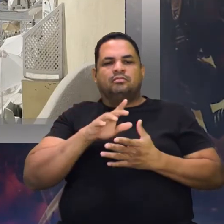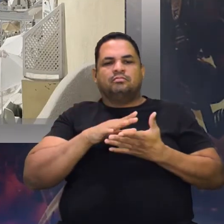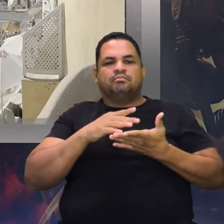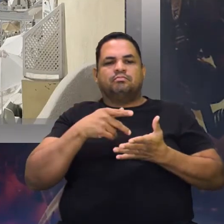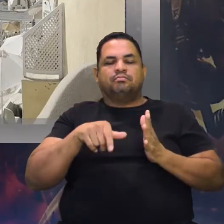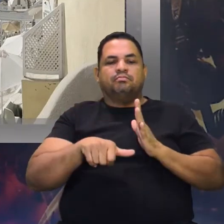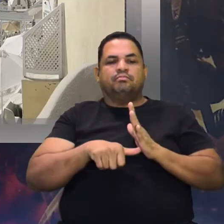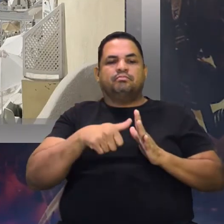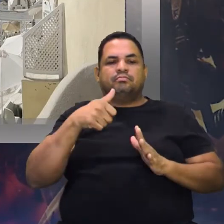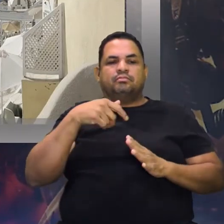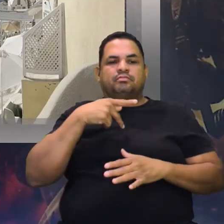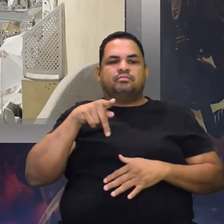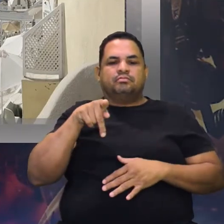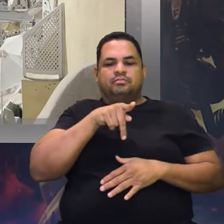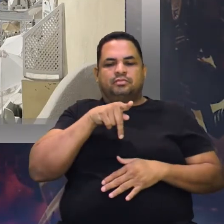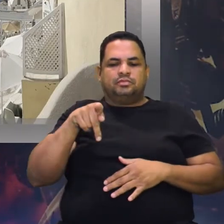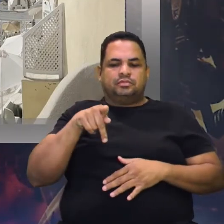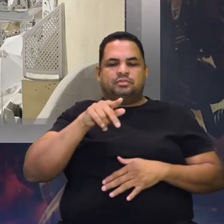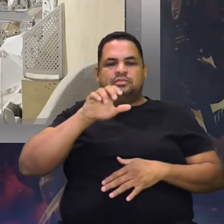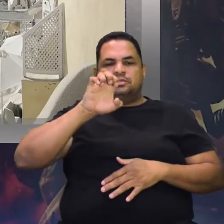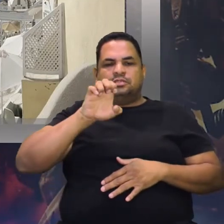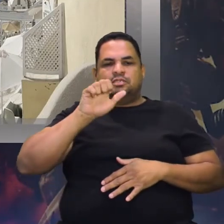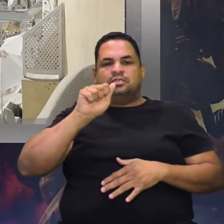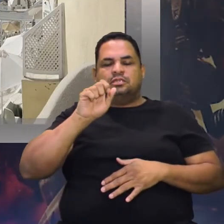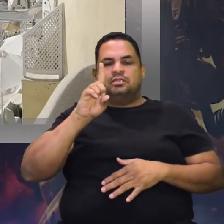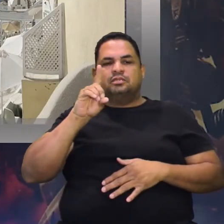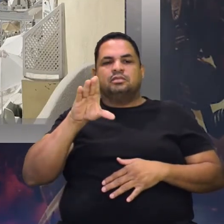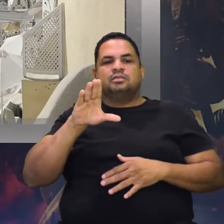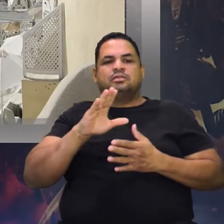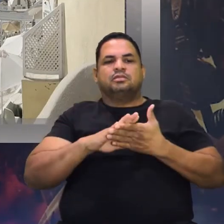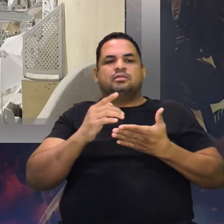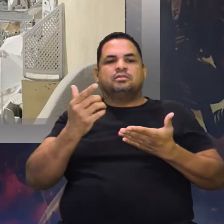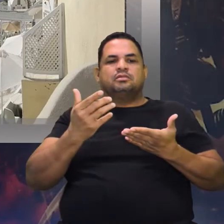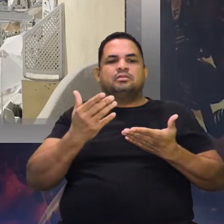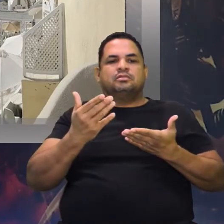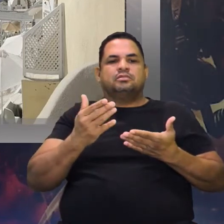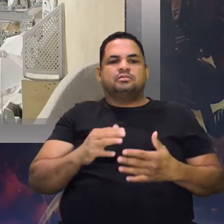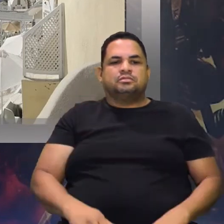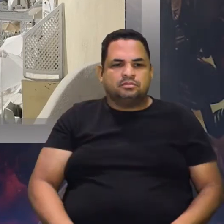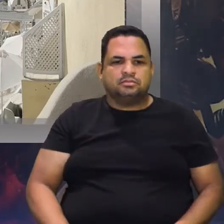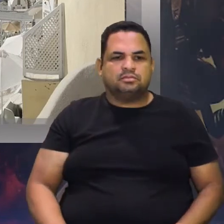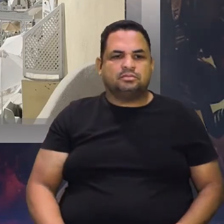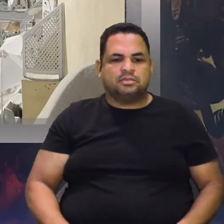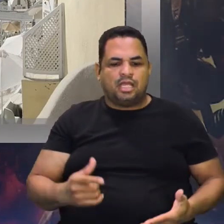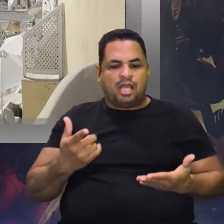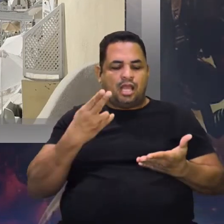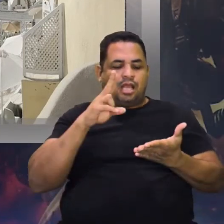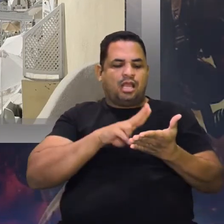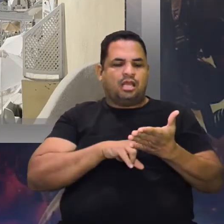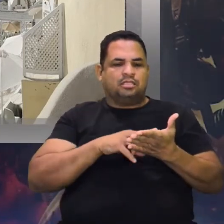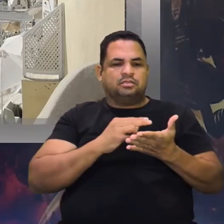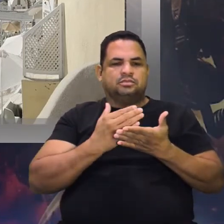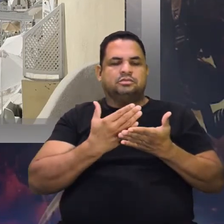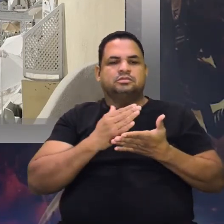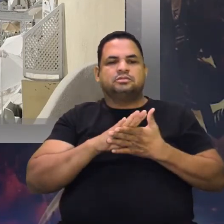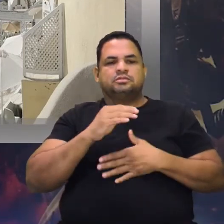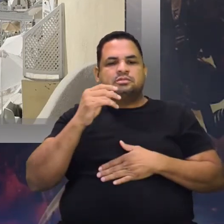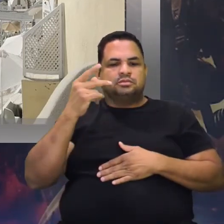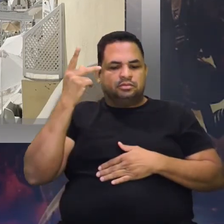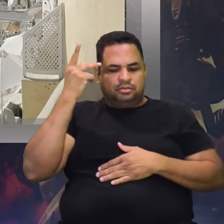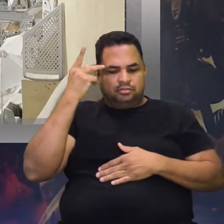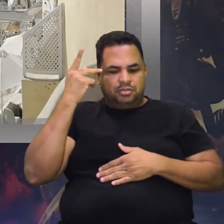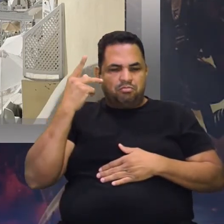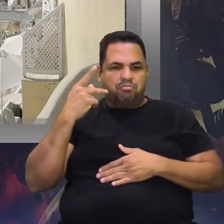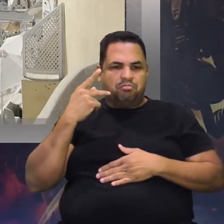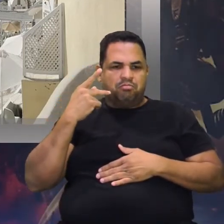a educação à distância. Não tem? Carta de São Paulo aos Colossenses. Carta de São Paulo aos Romanos.